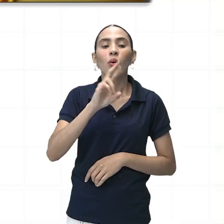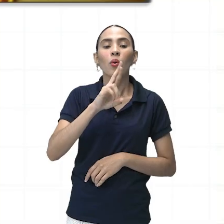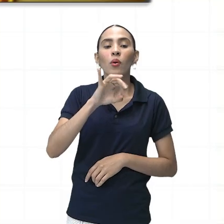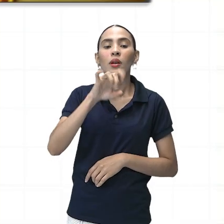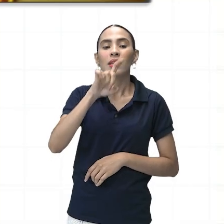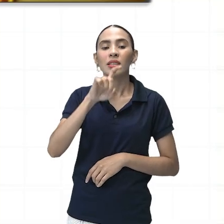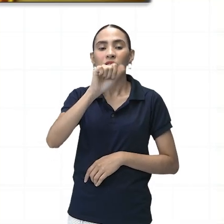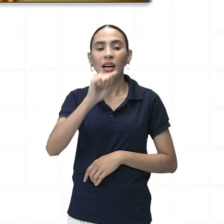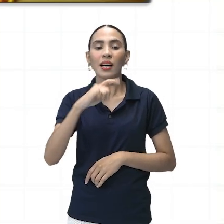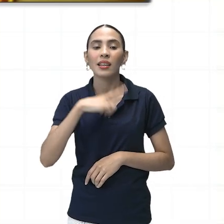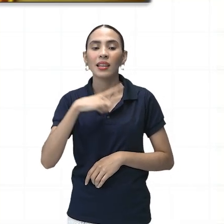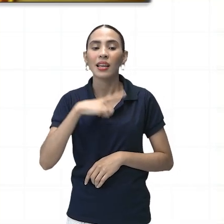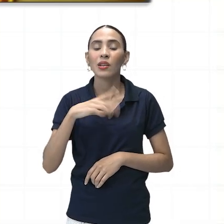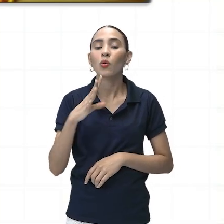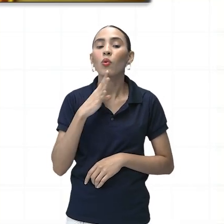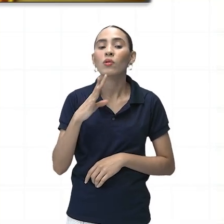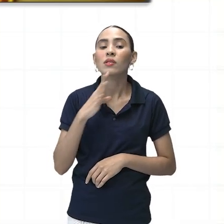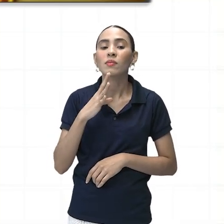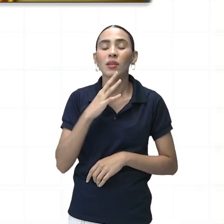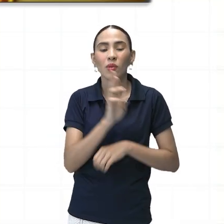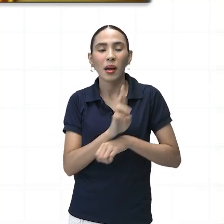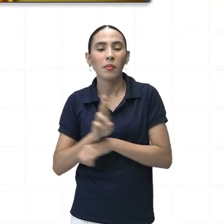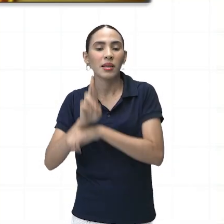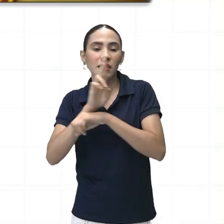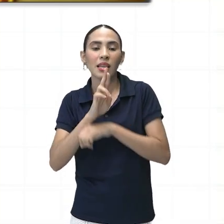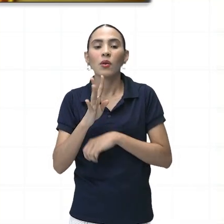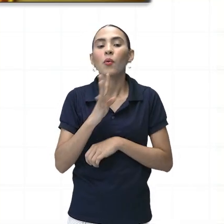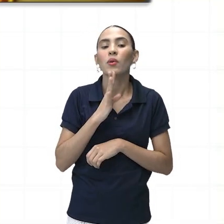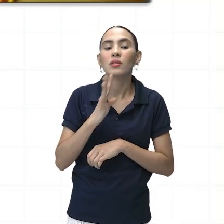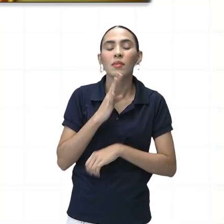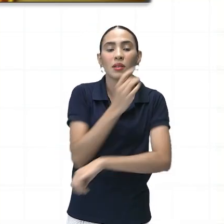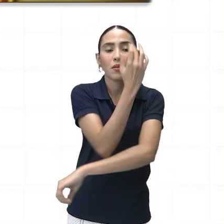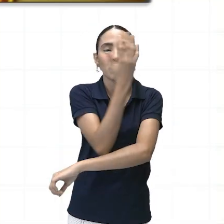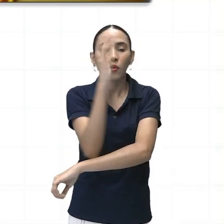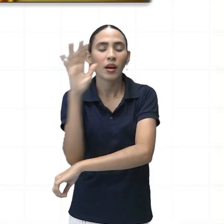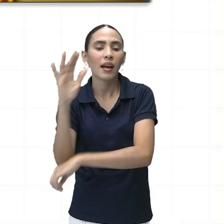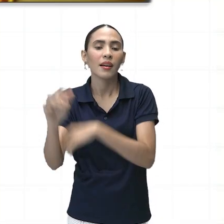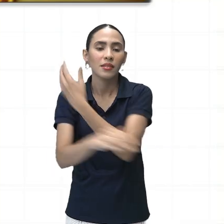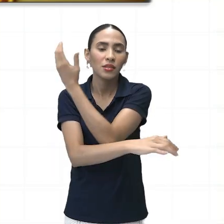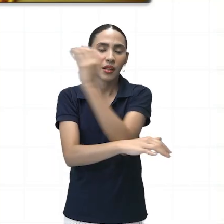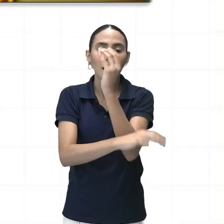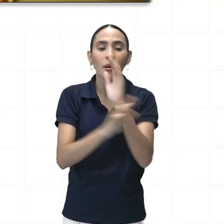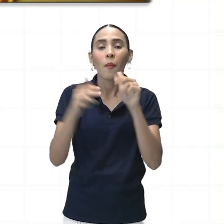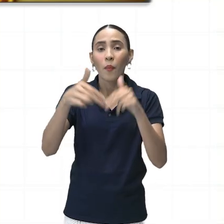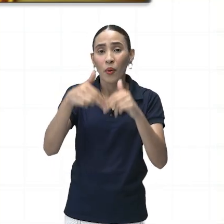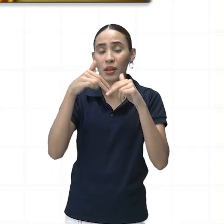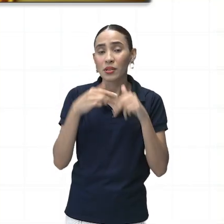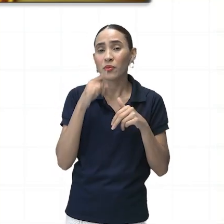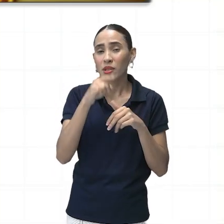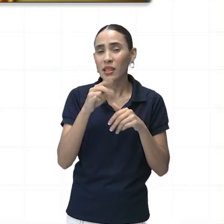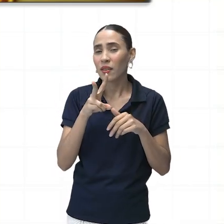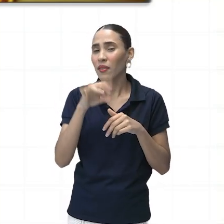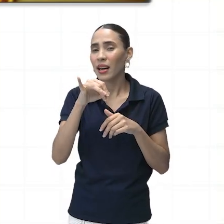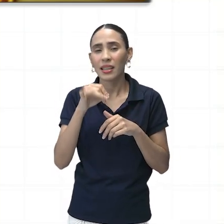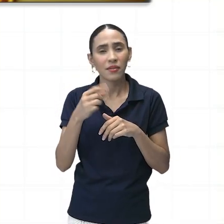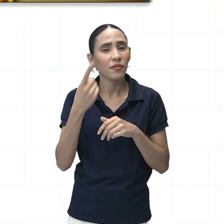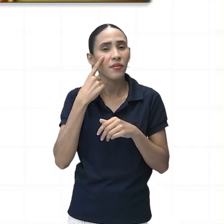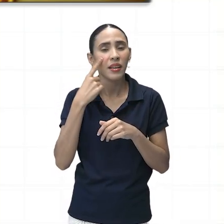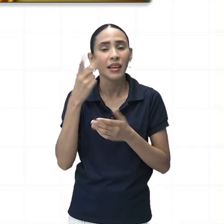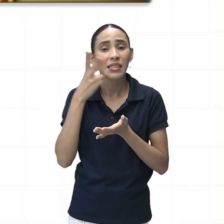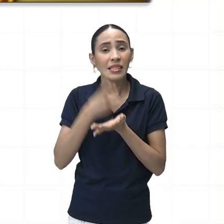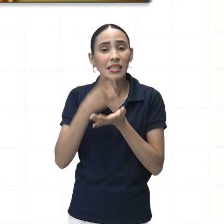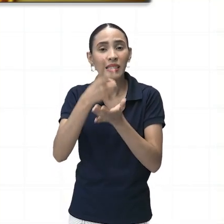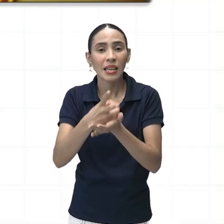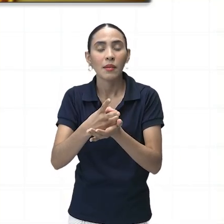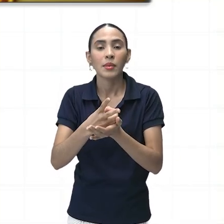que tem um conhecimento, representa o conhecimento e as florestas. Por isso que você vai ver sempre a estátua